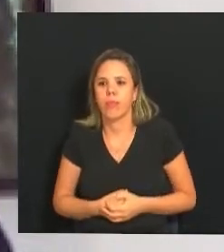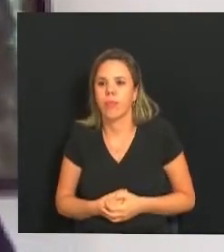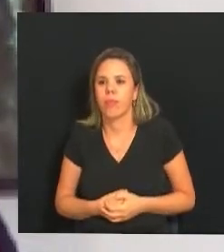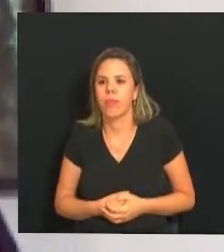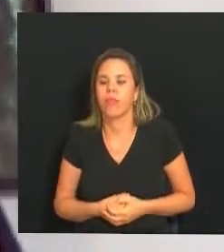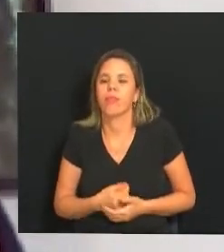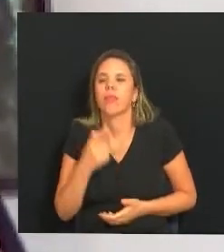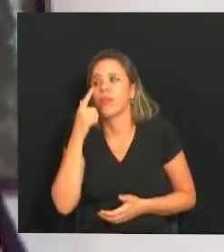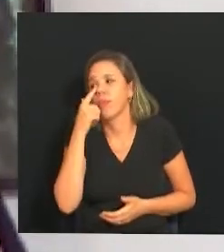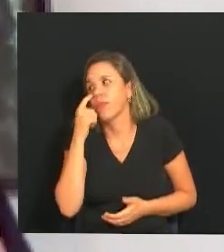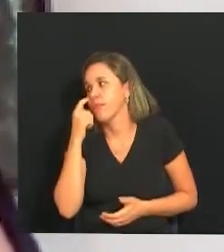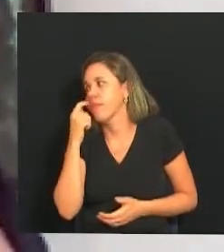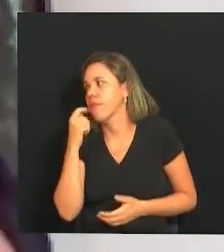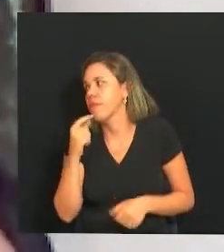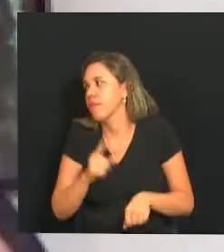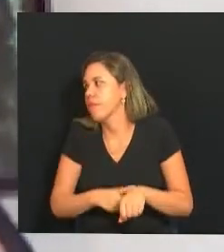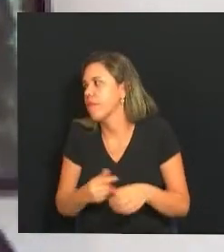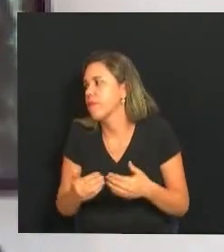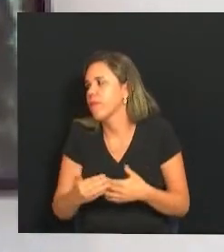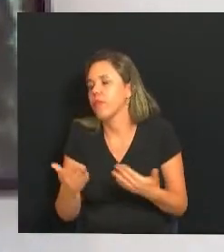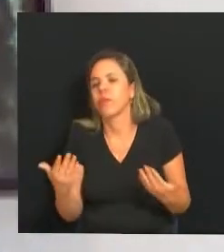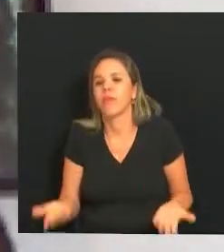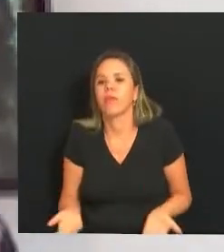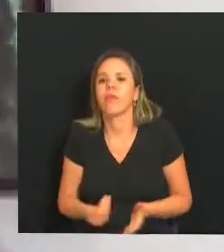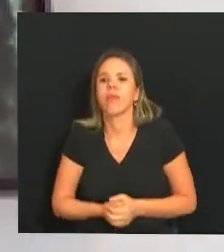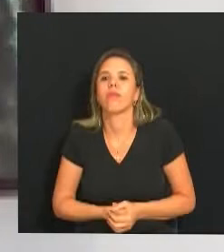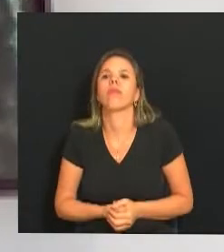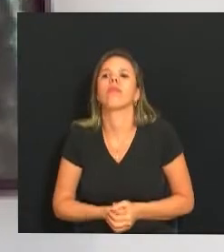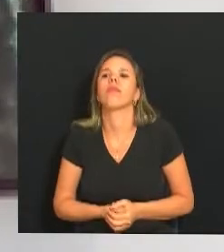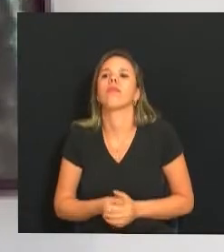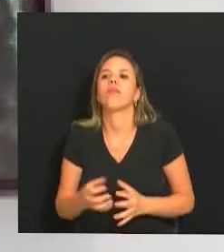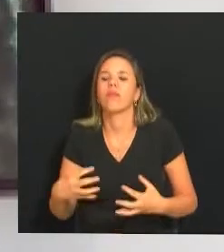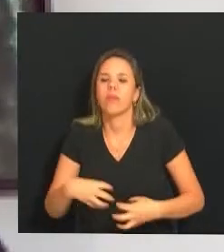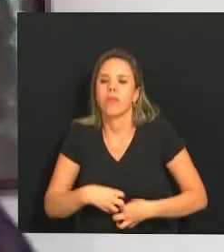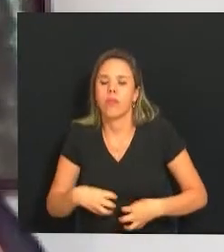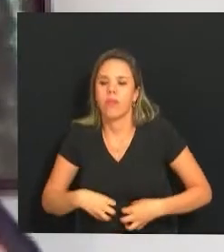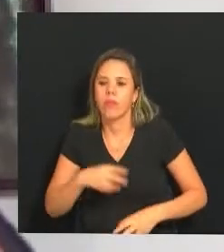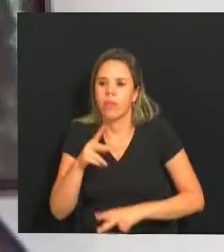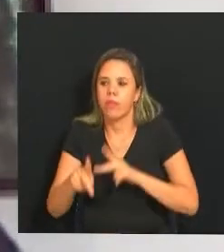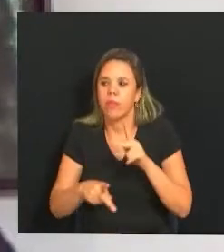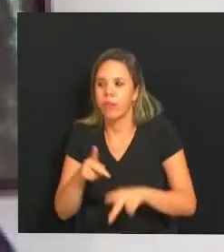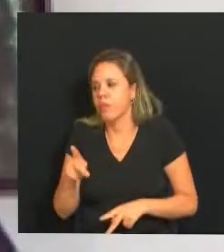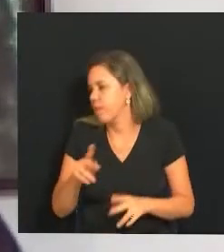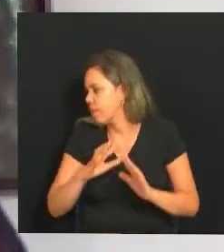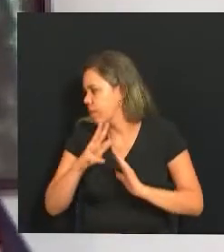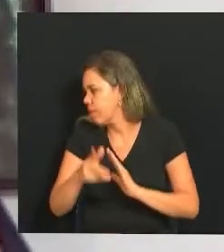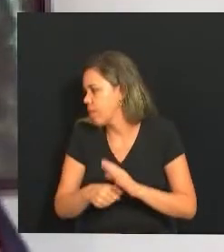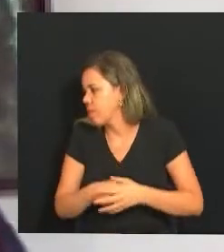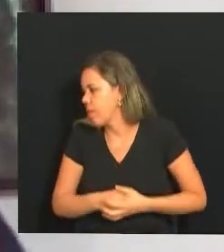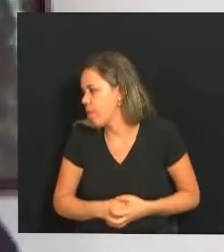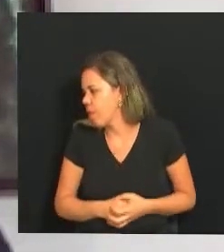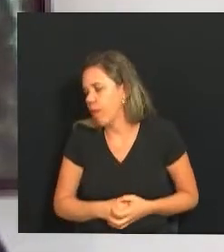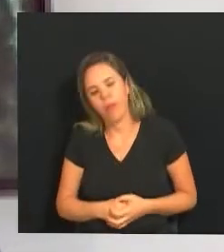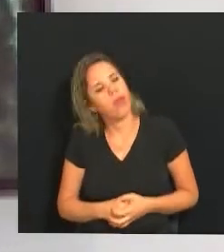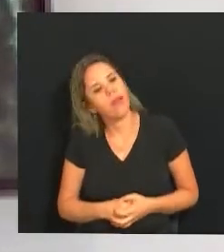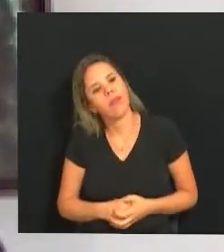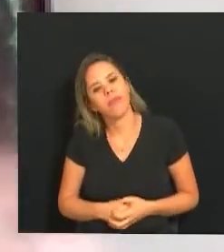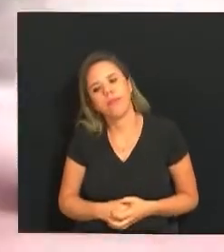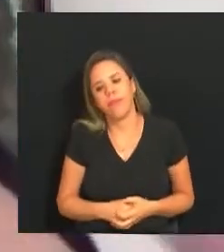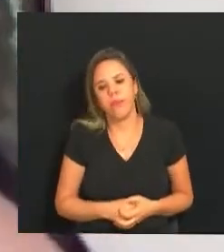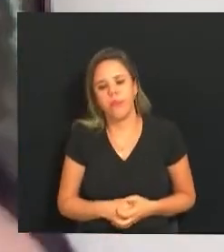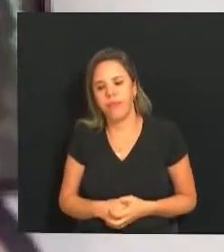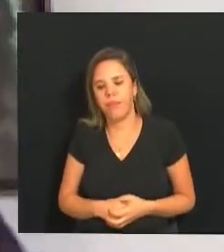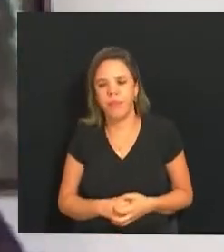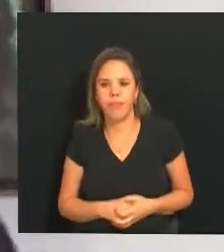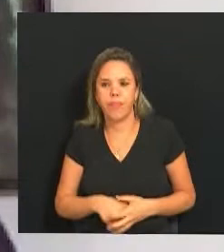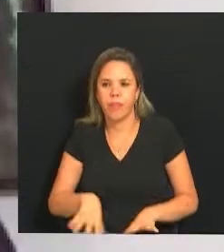médio, né, e longo prazo, tanto para o organismo das pessoas humanas como para o meio ambiente. Então, assim,